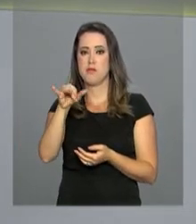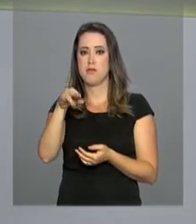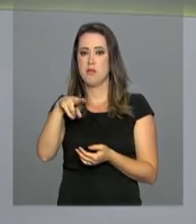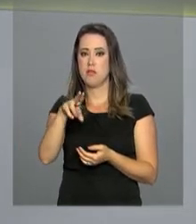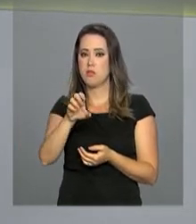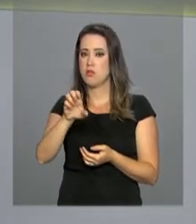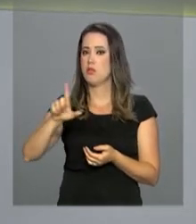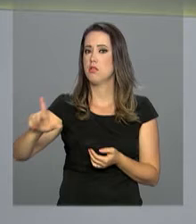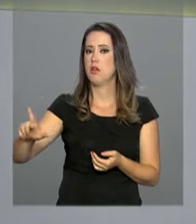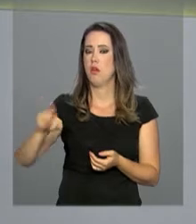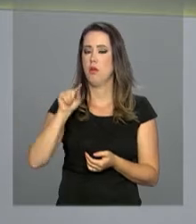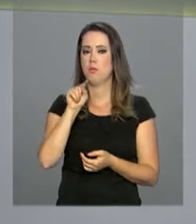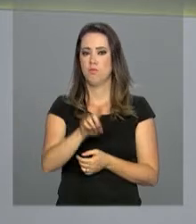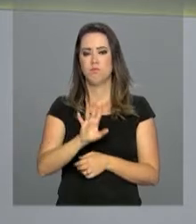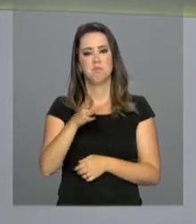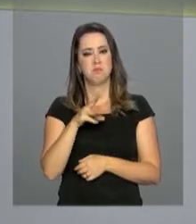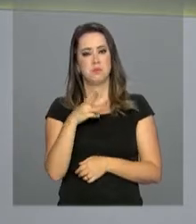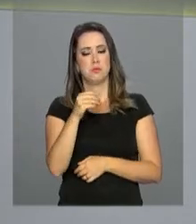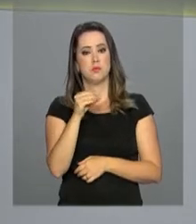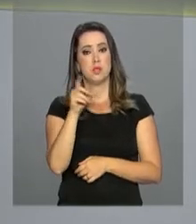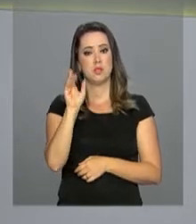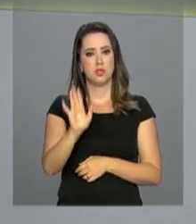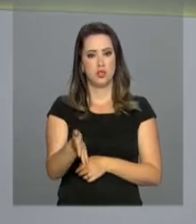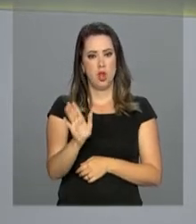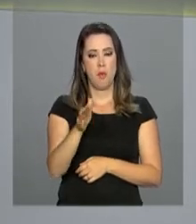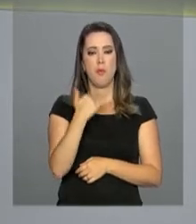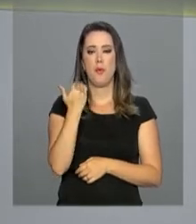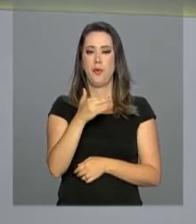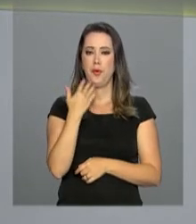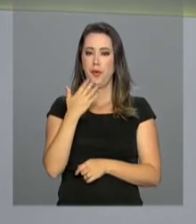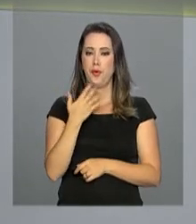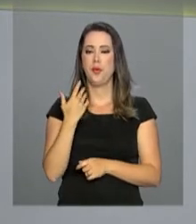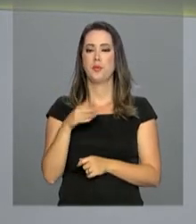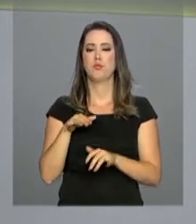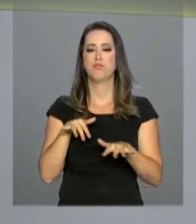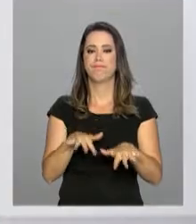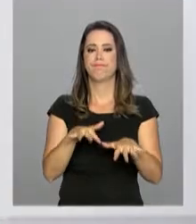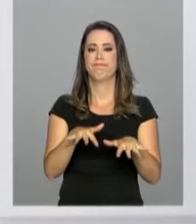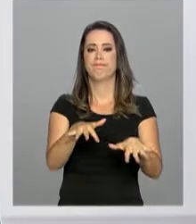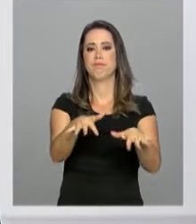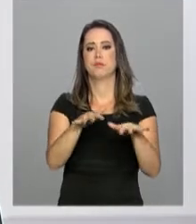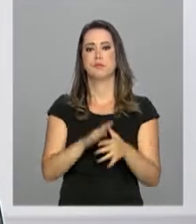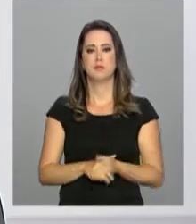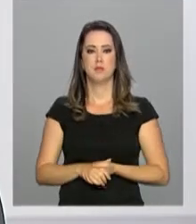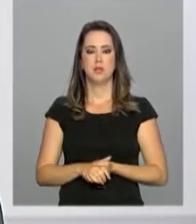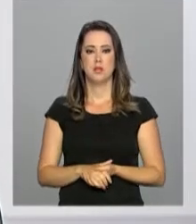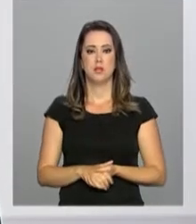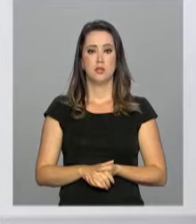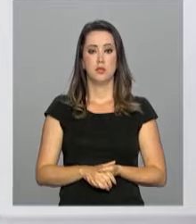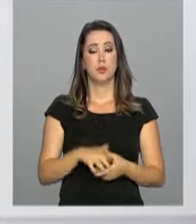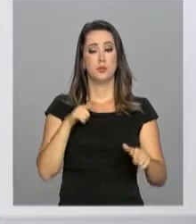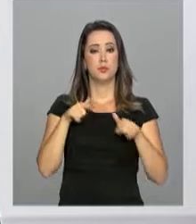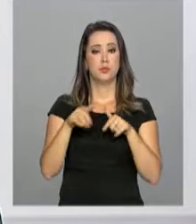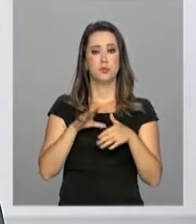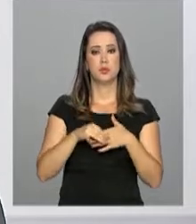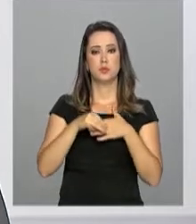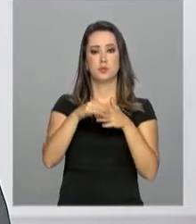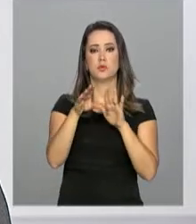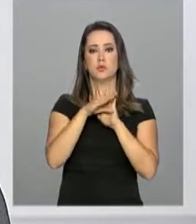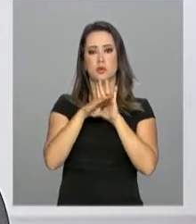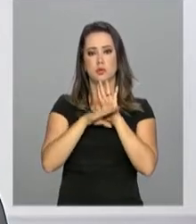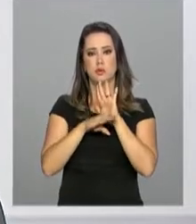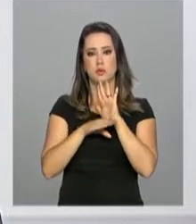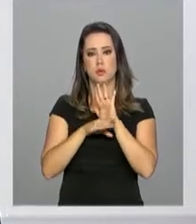calculam que cerca de 300 pessoas já morreram durante os protestos. Um trabalho coordenado,